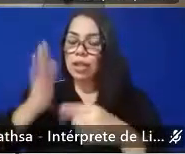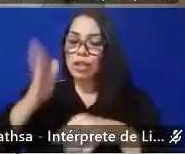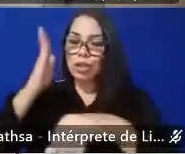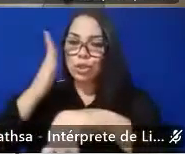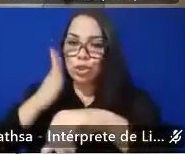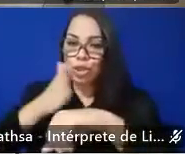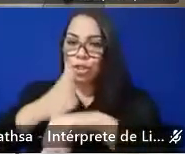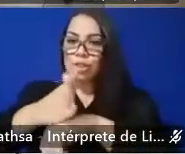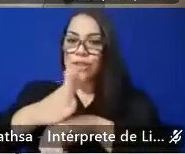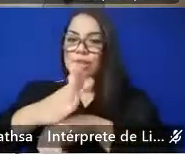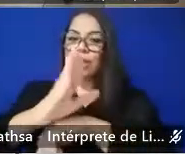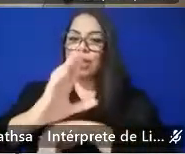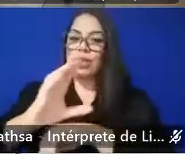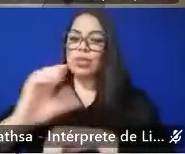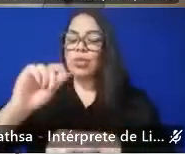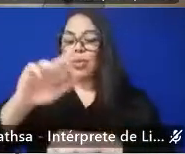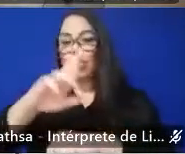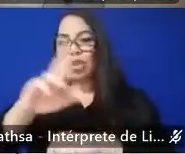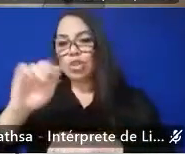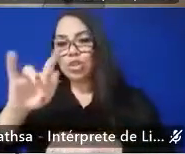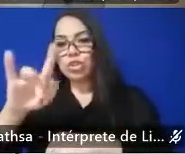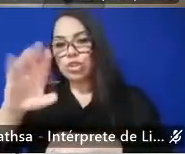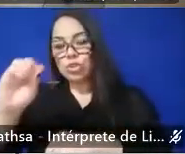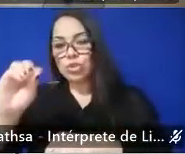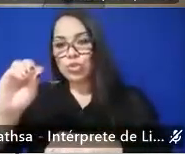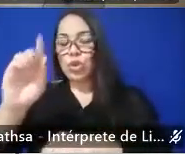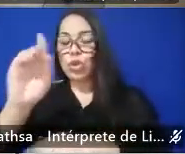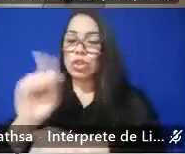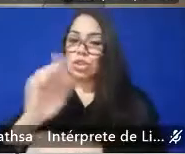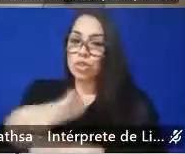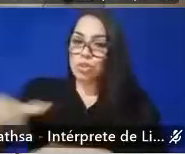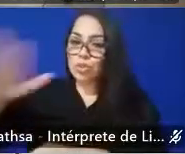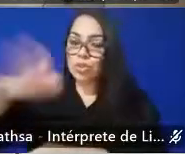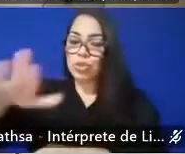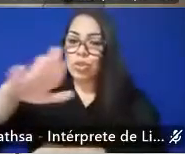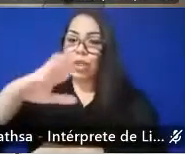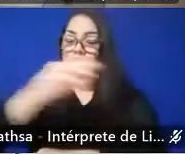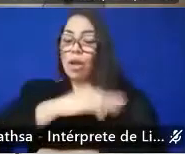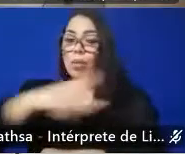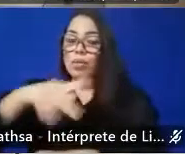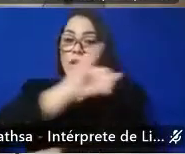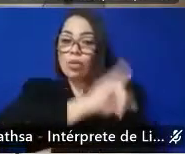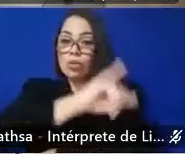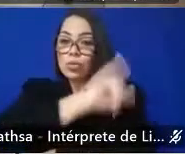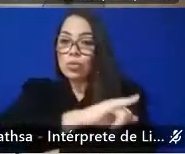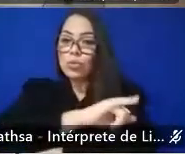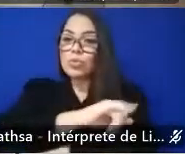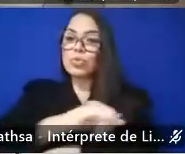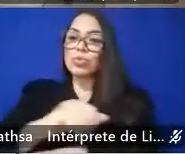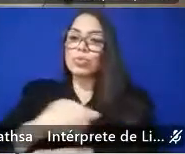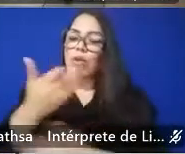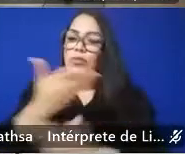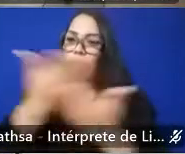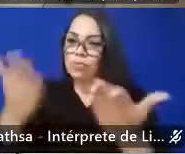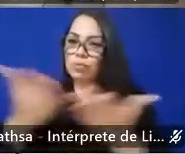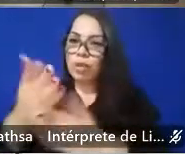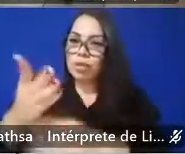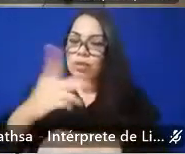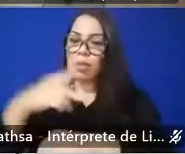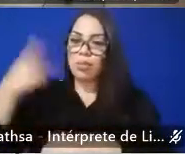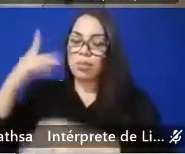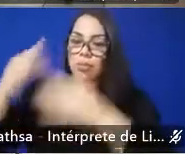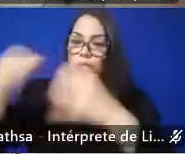corregedor-geral do Ministério Público do Estado do Rio de Janeiro o excelentíssimo Procurador de Justiça Ricardo Ribeiro